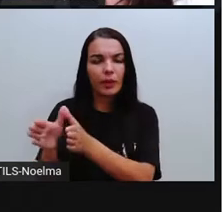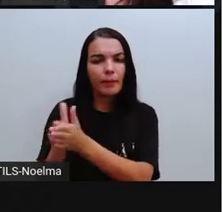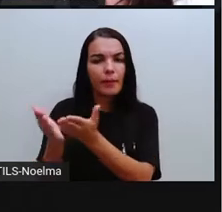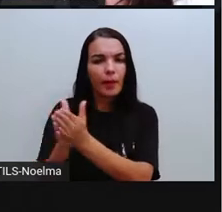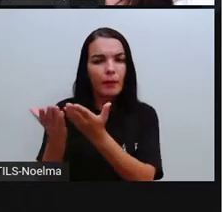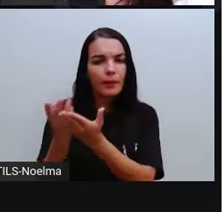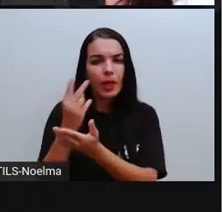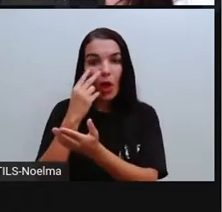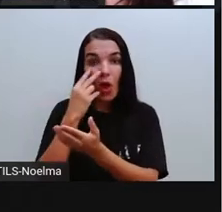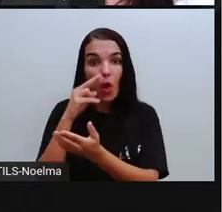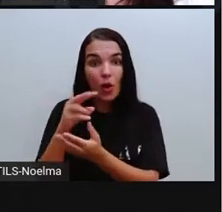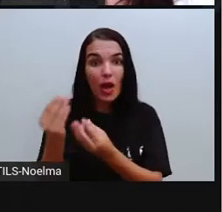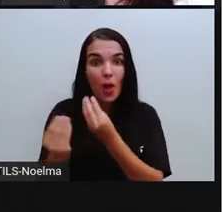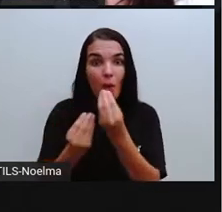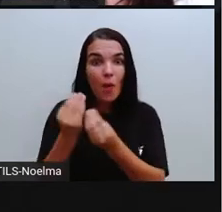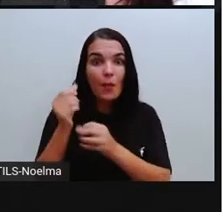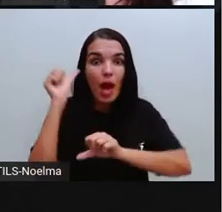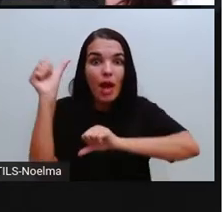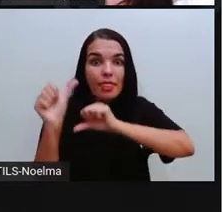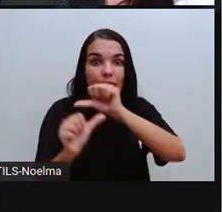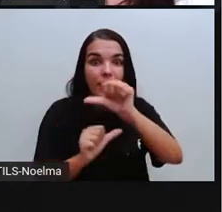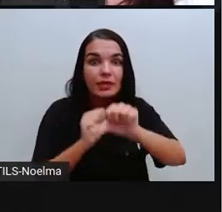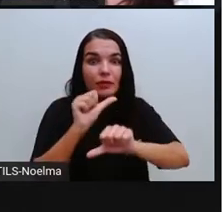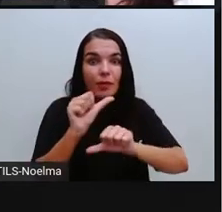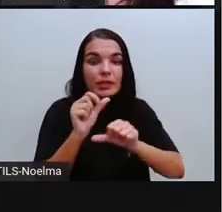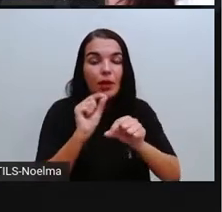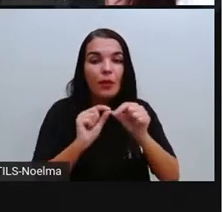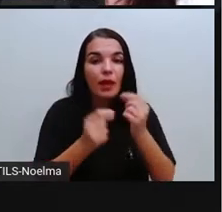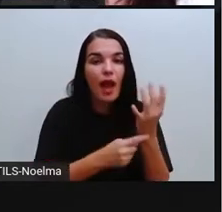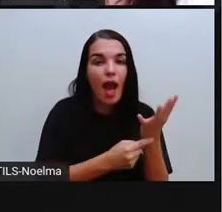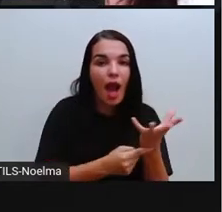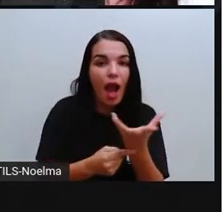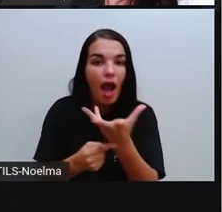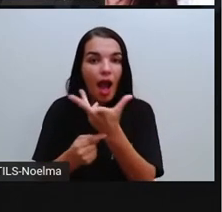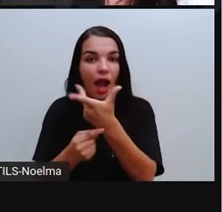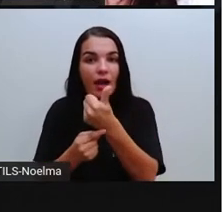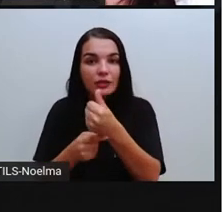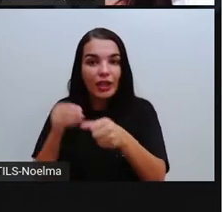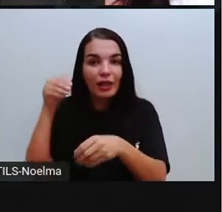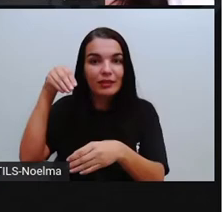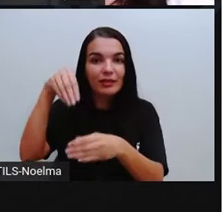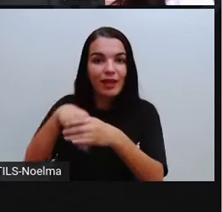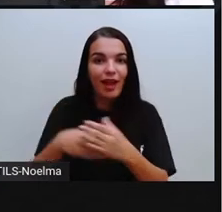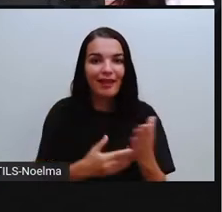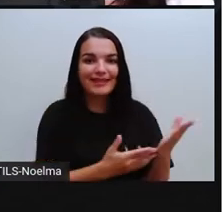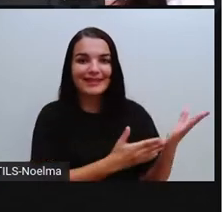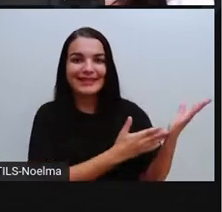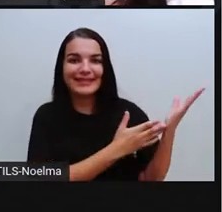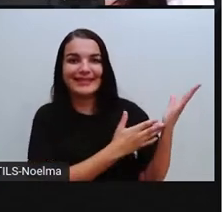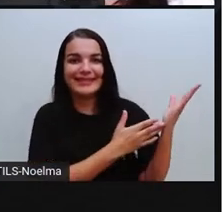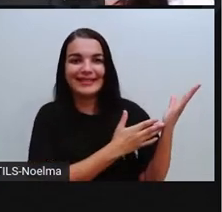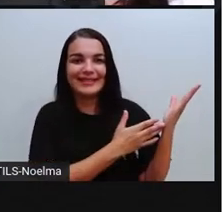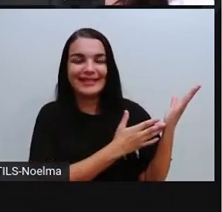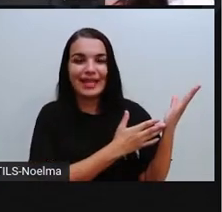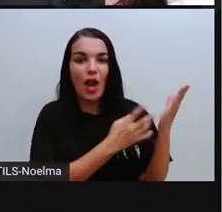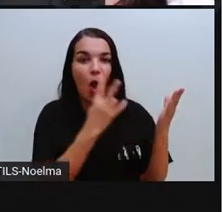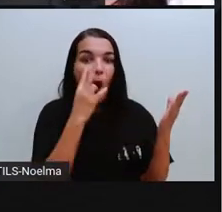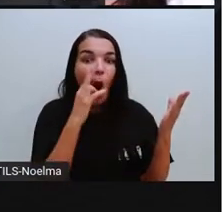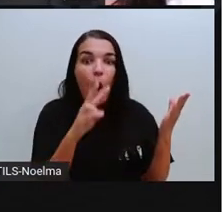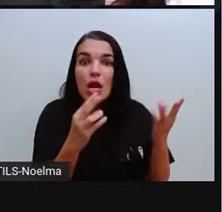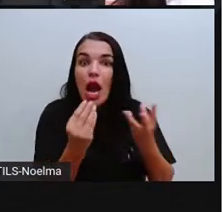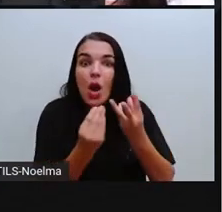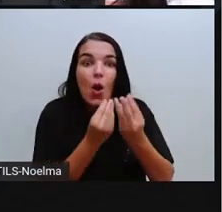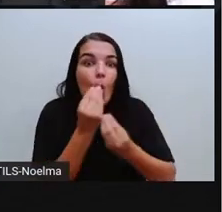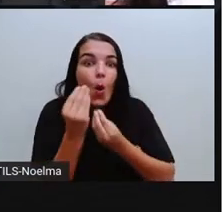esse local após a arte ter invadido esse espaço. Olha só, agora veja o que